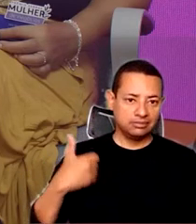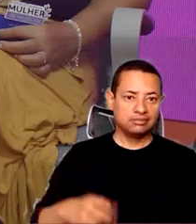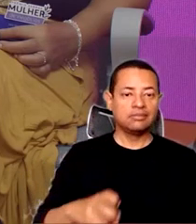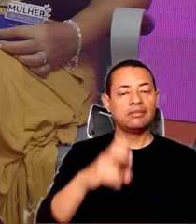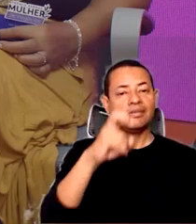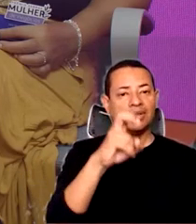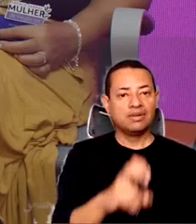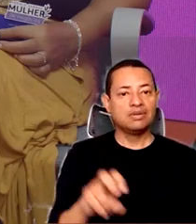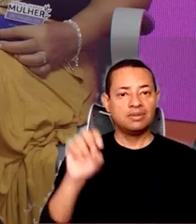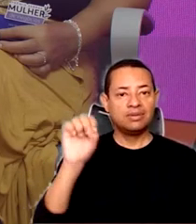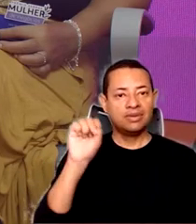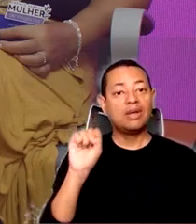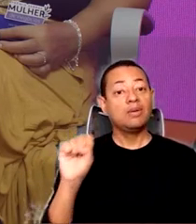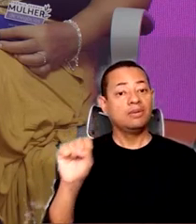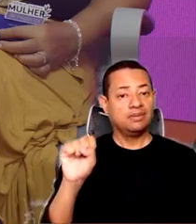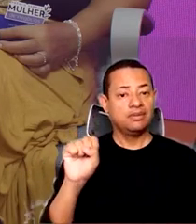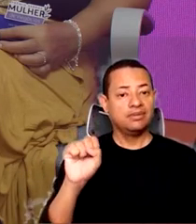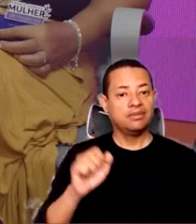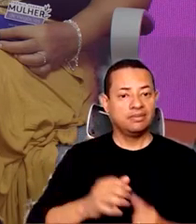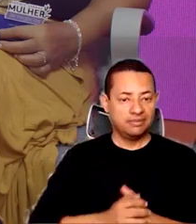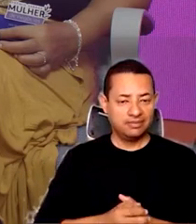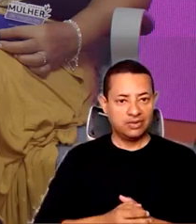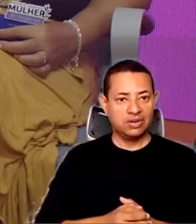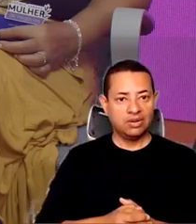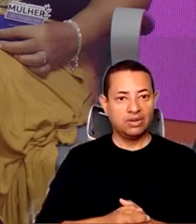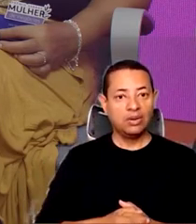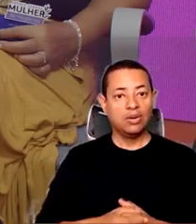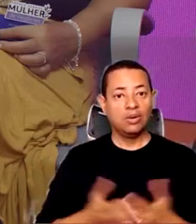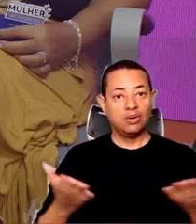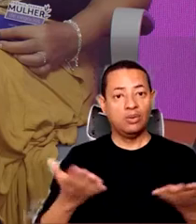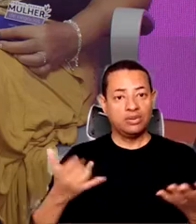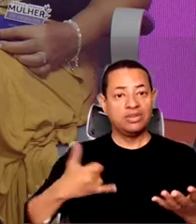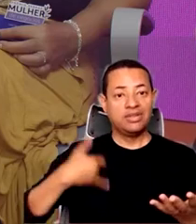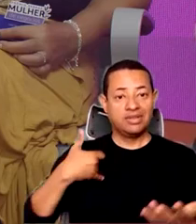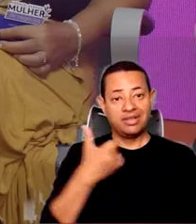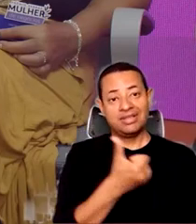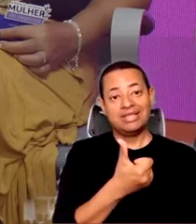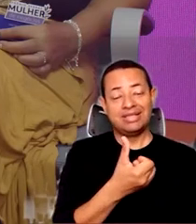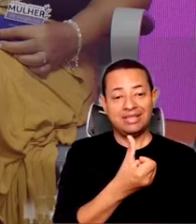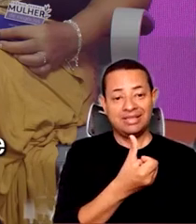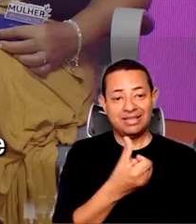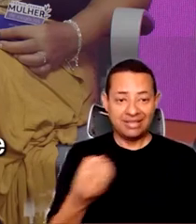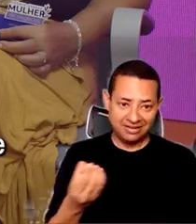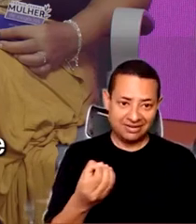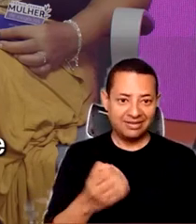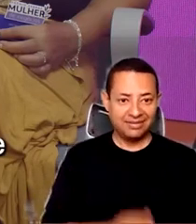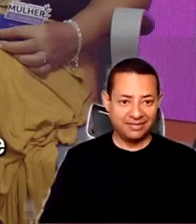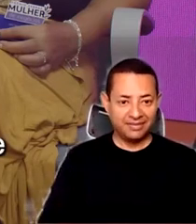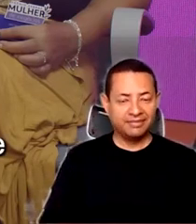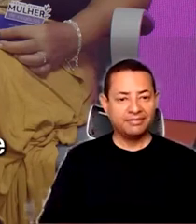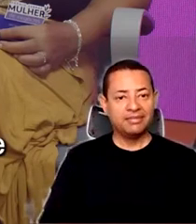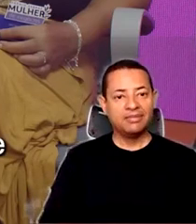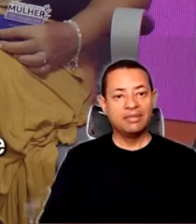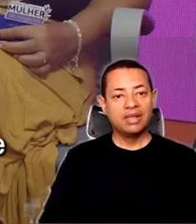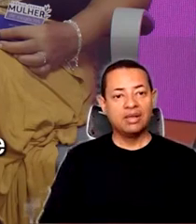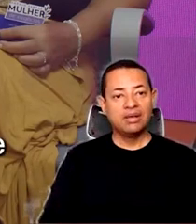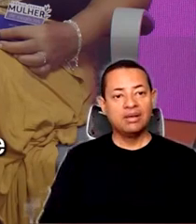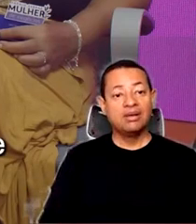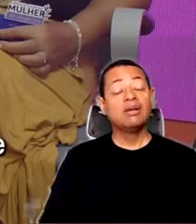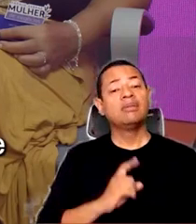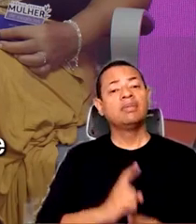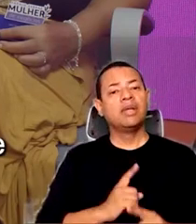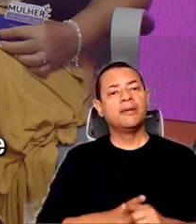5 8 anos Eu tenho 60 que linda e porque